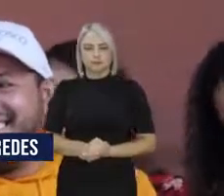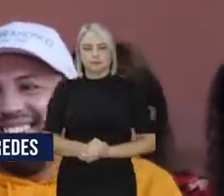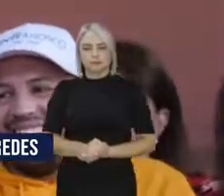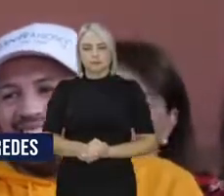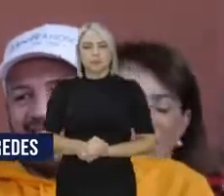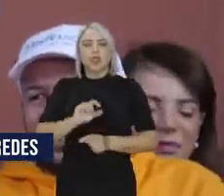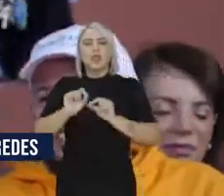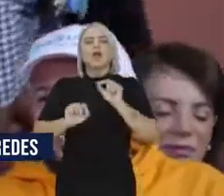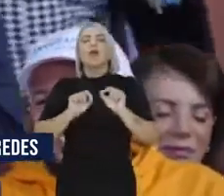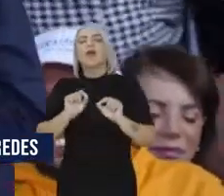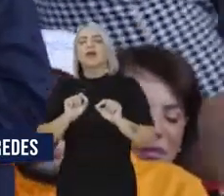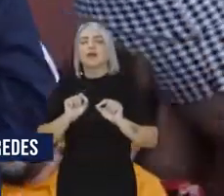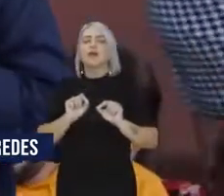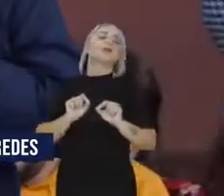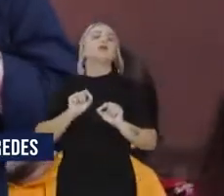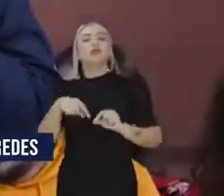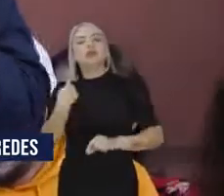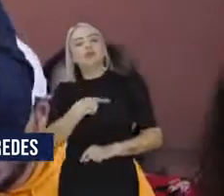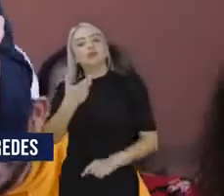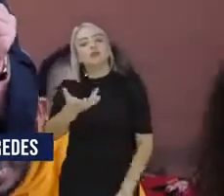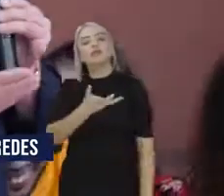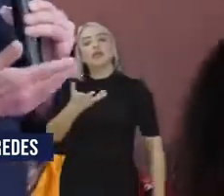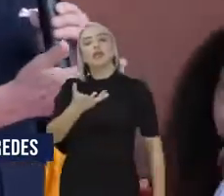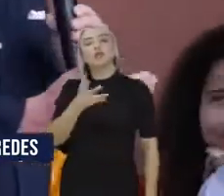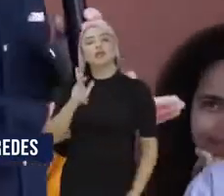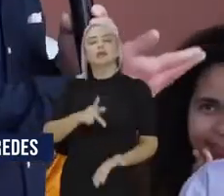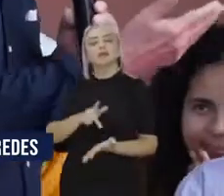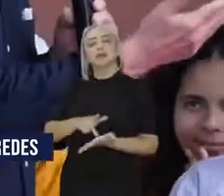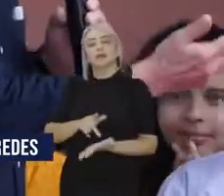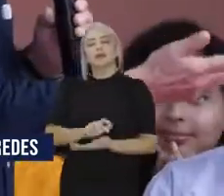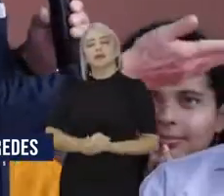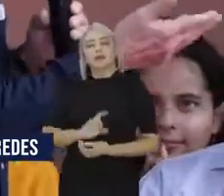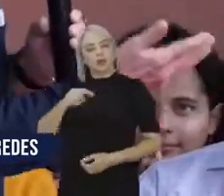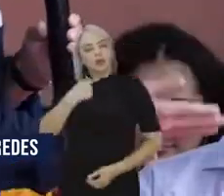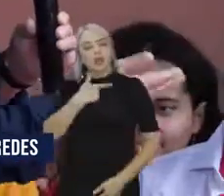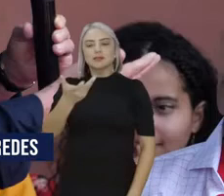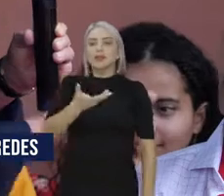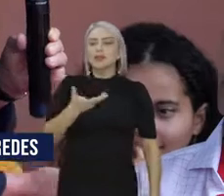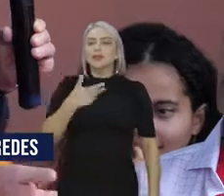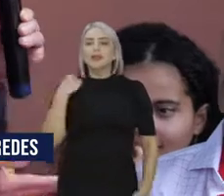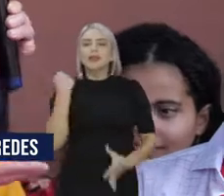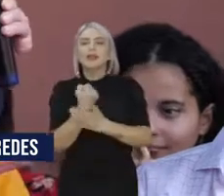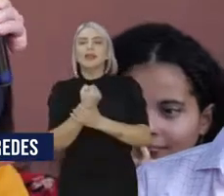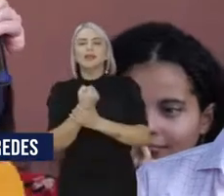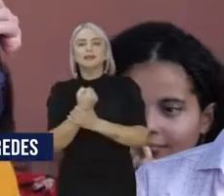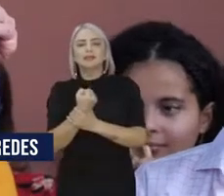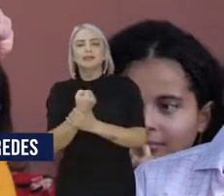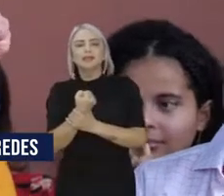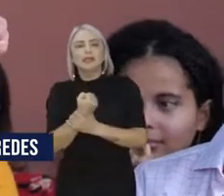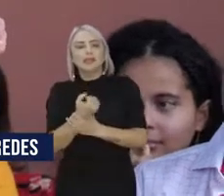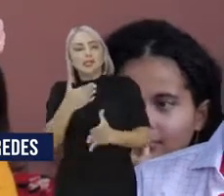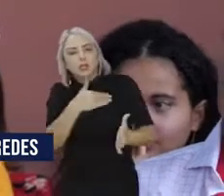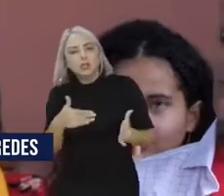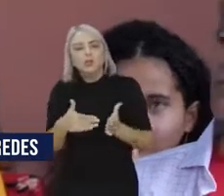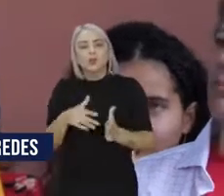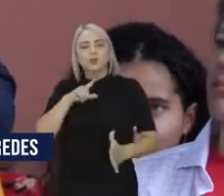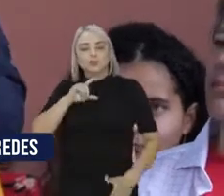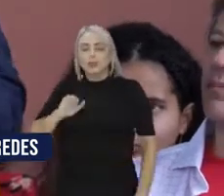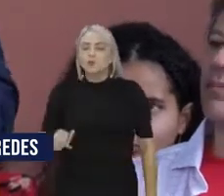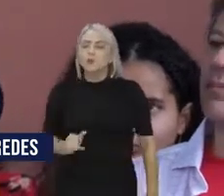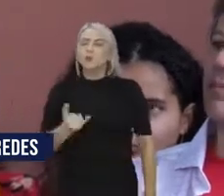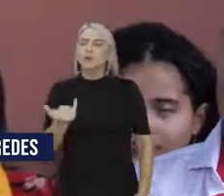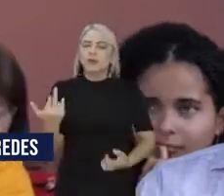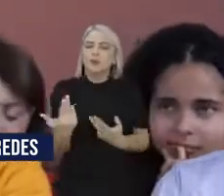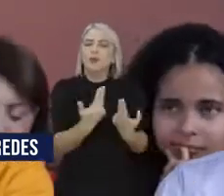O que nós queremos, na verdade? O que nós queremos é garantir que todos tenham oportunidade. Que a gente